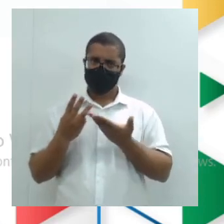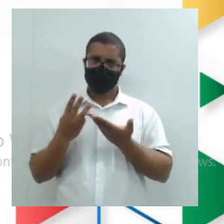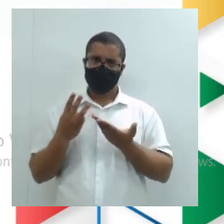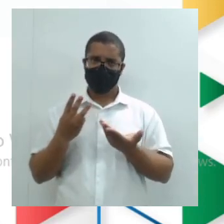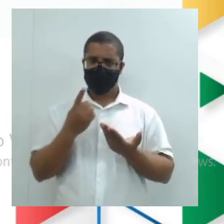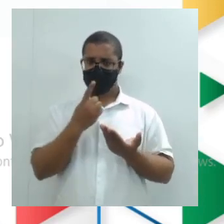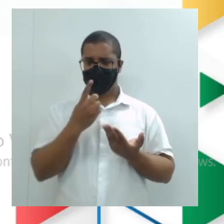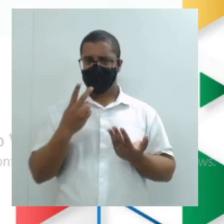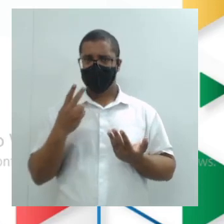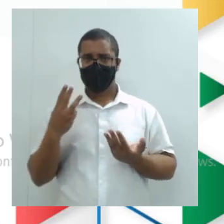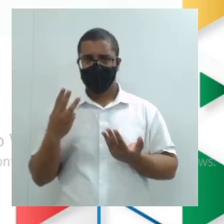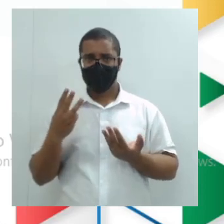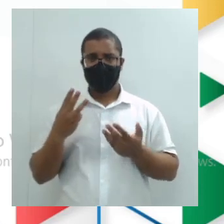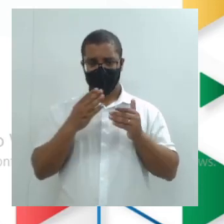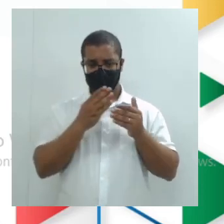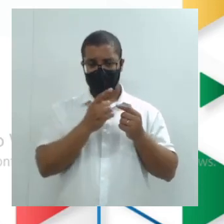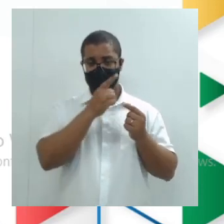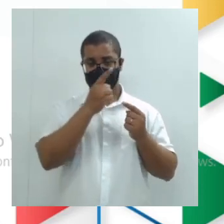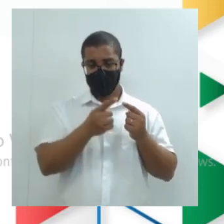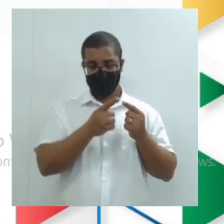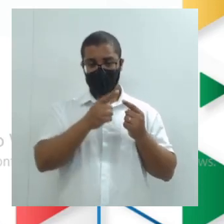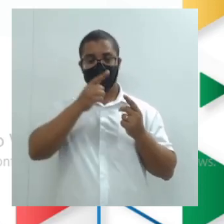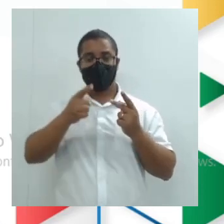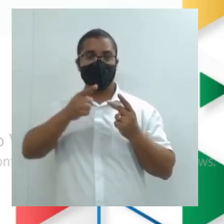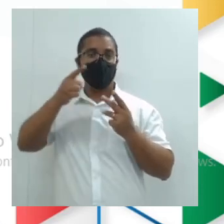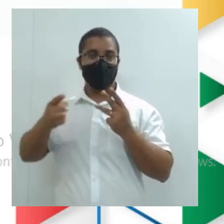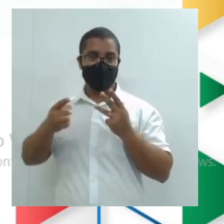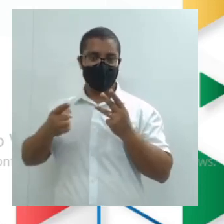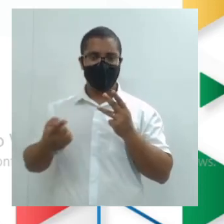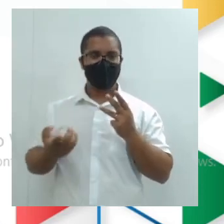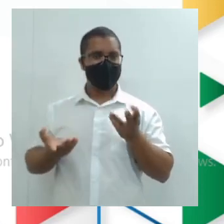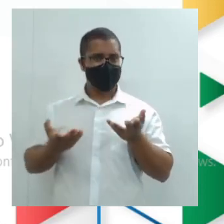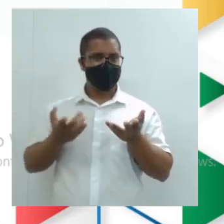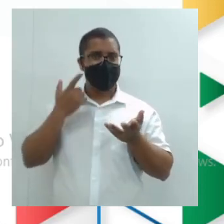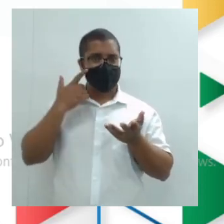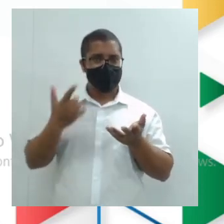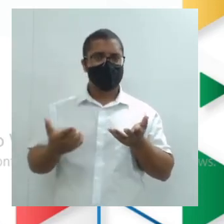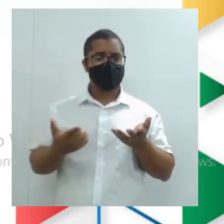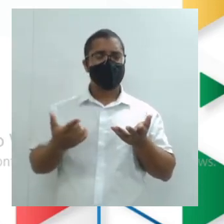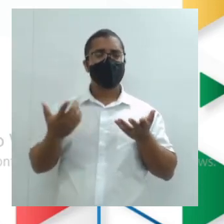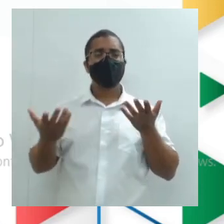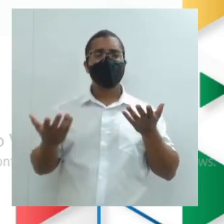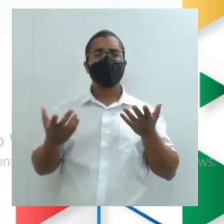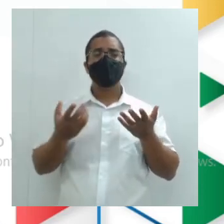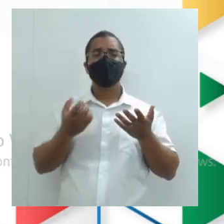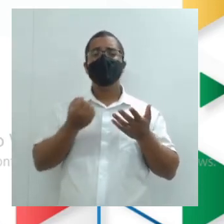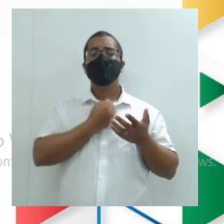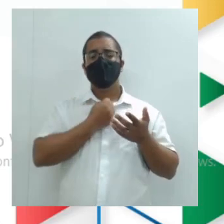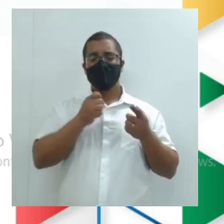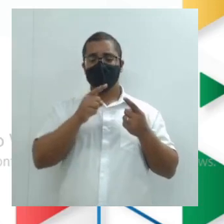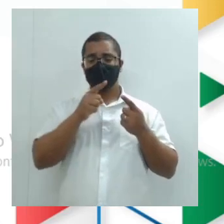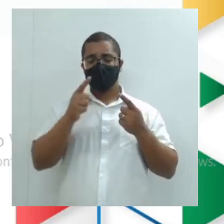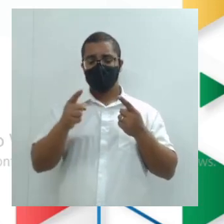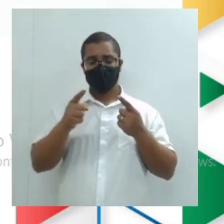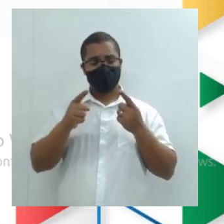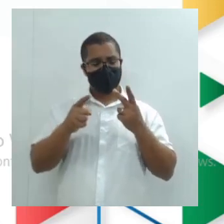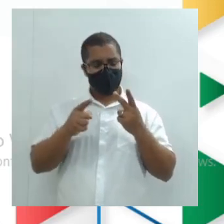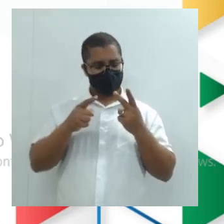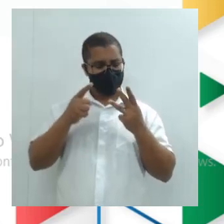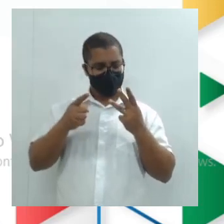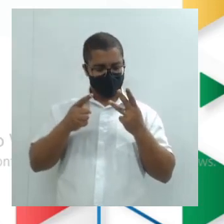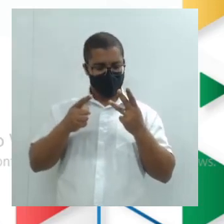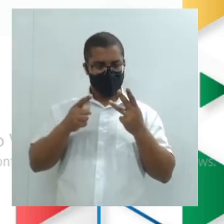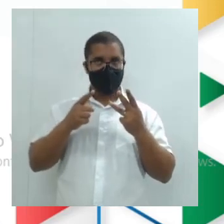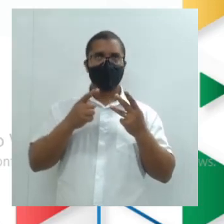Deu para entender? Tá claro isso aí? Então, ó, preste atenção. Ele quer saber quais são os outros 2 números. Se um deles